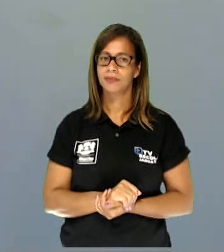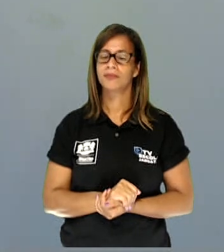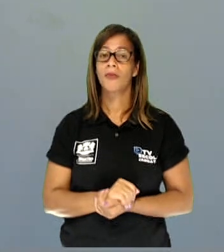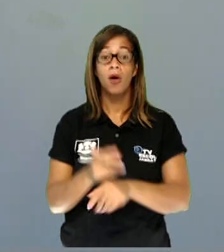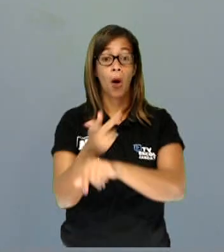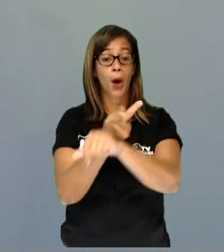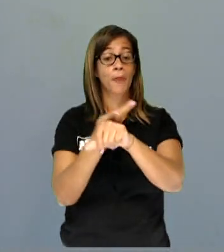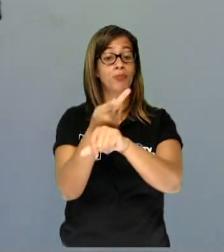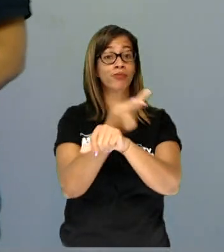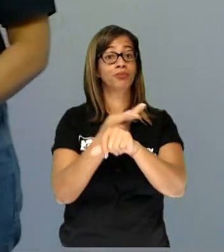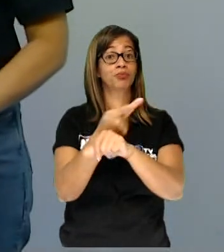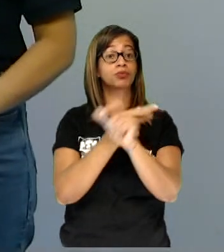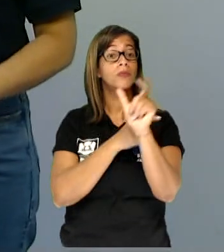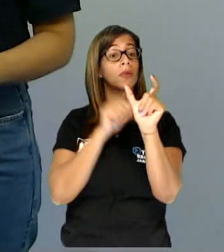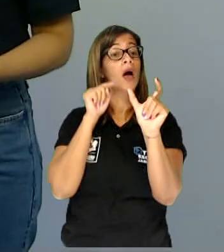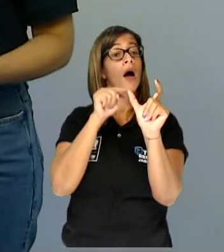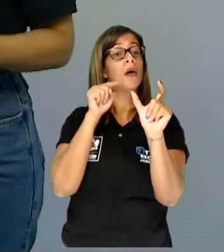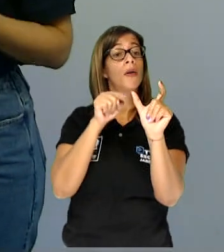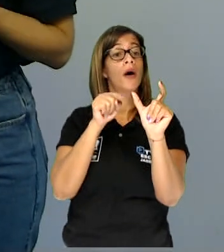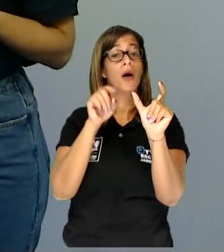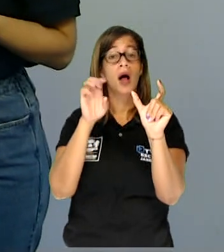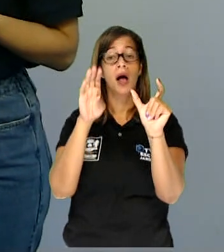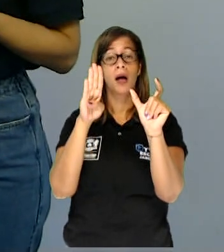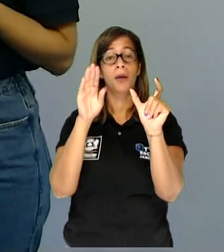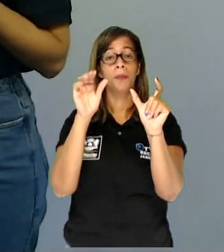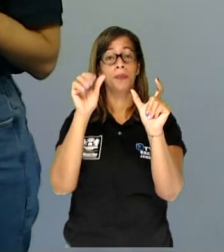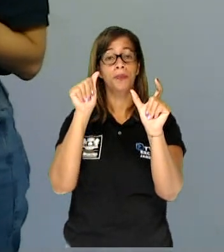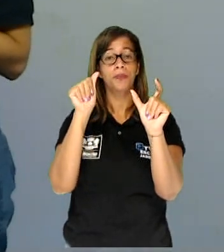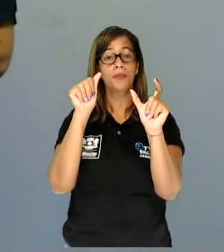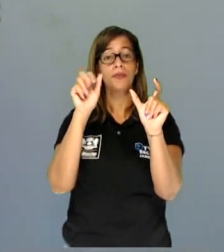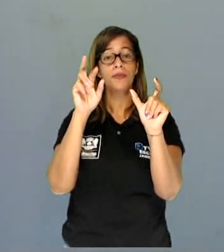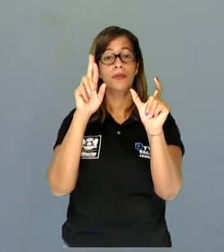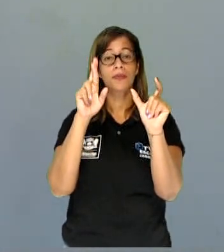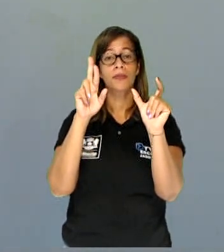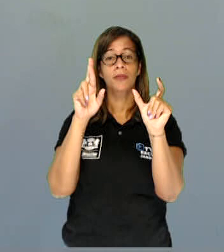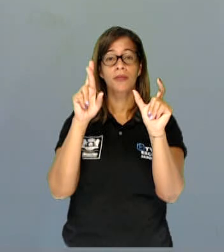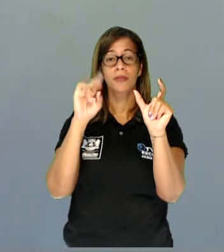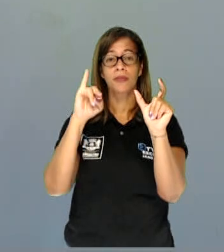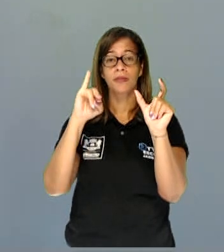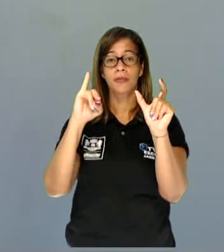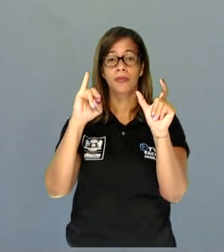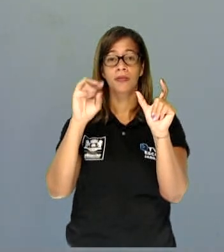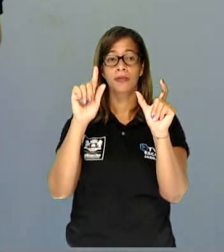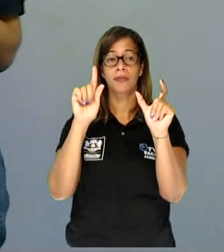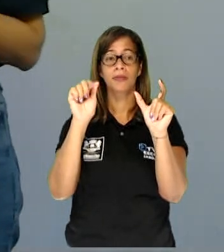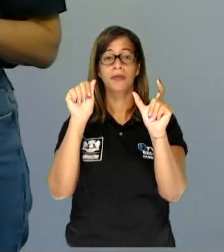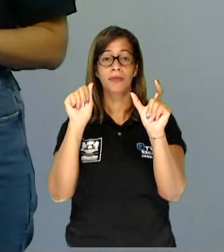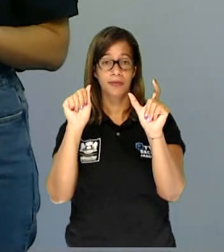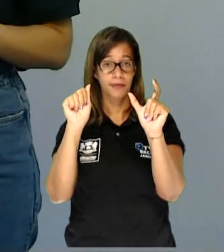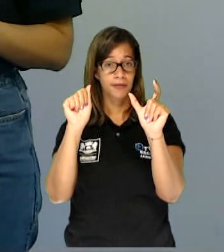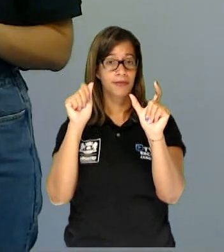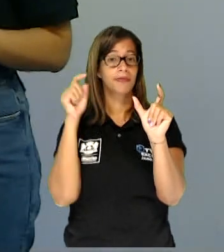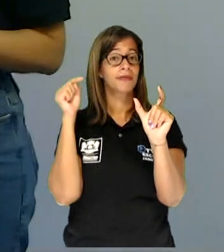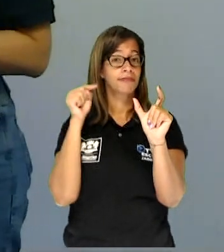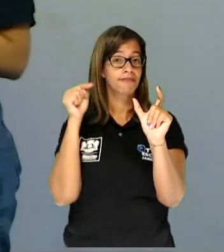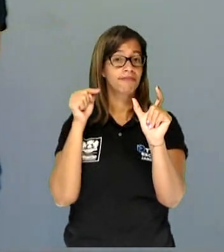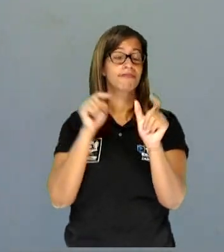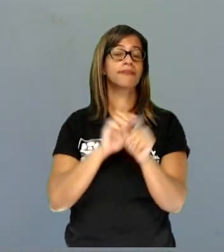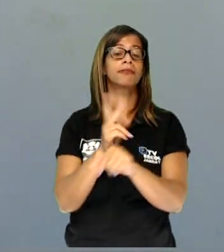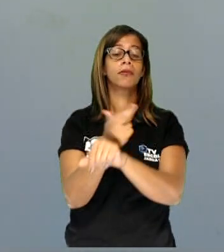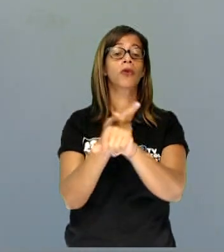barriga. Ba, ba, ba, igual a banana. Muito bem.